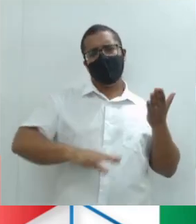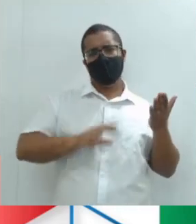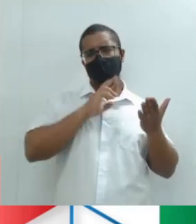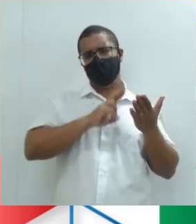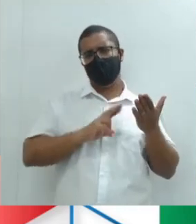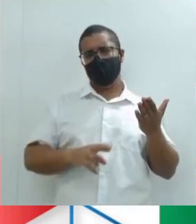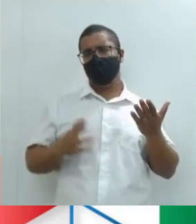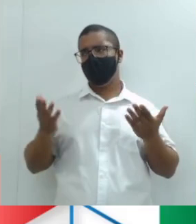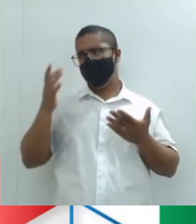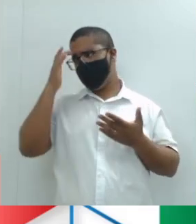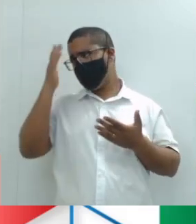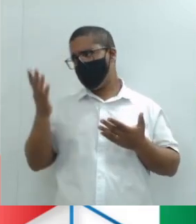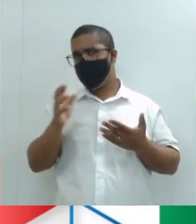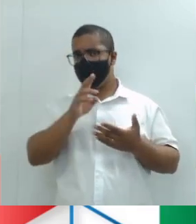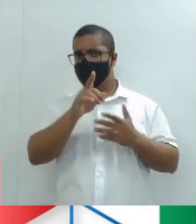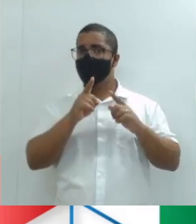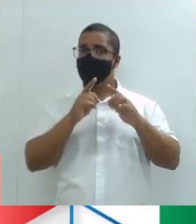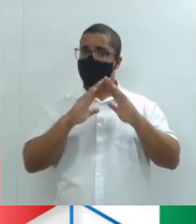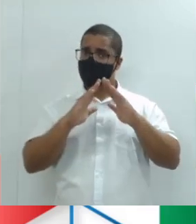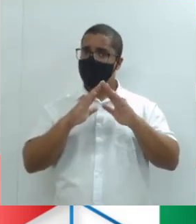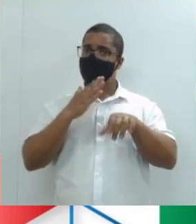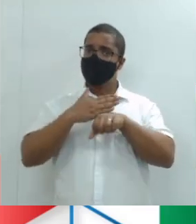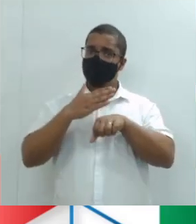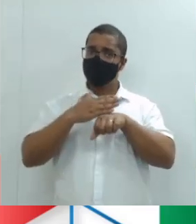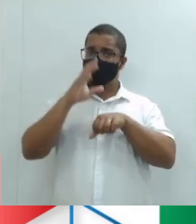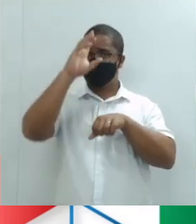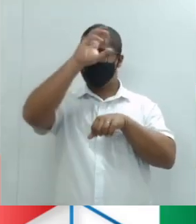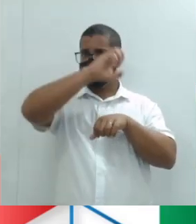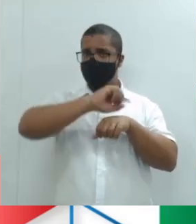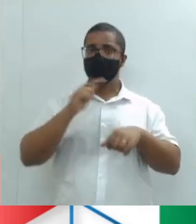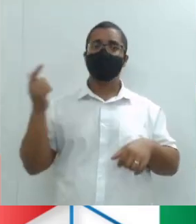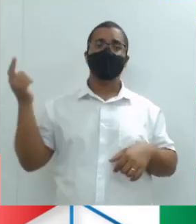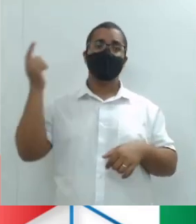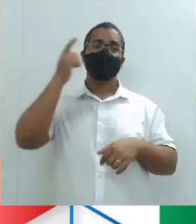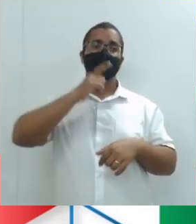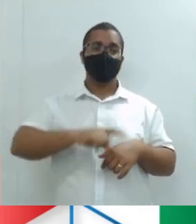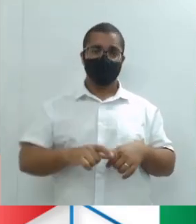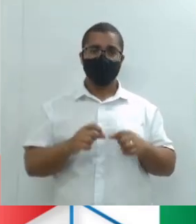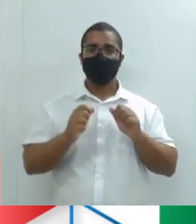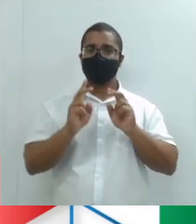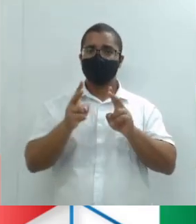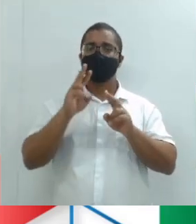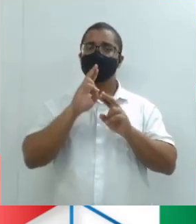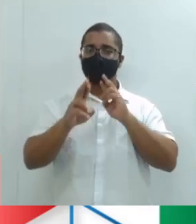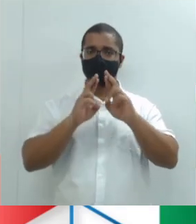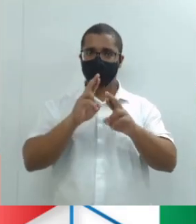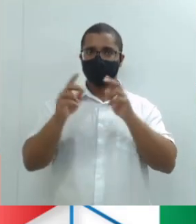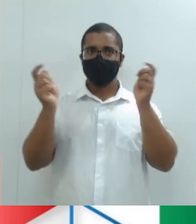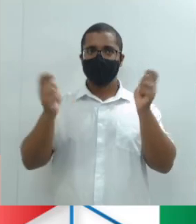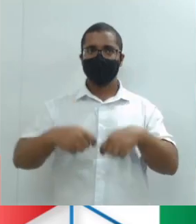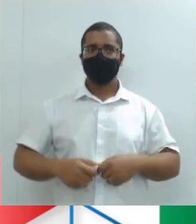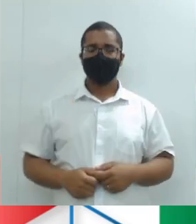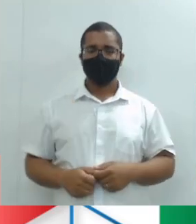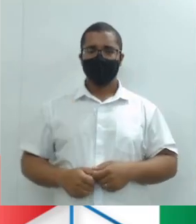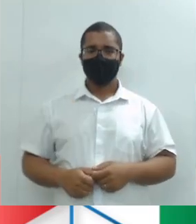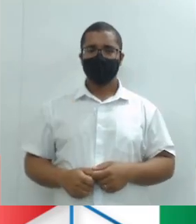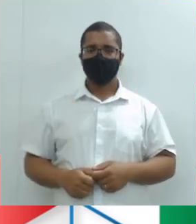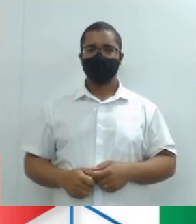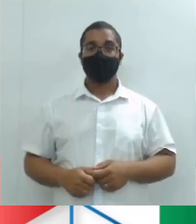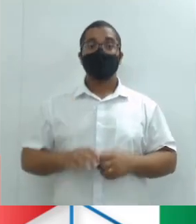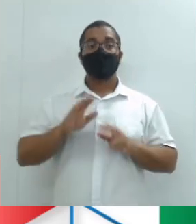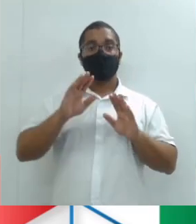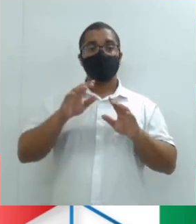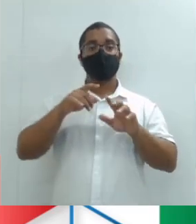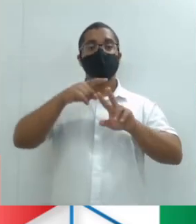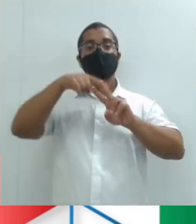fácil, né? Faça a sua lição de casa e você vai estar sempre plugado aí conosco resolvendo as questões. Não esquece, tá? Então vamos lá. Para